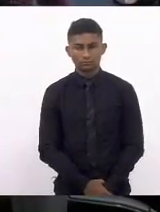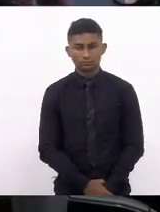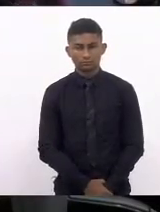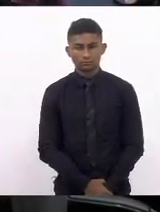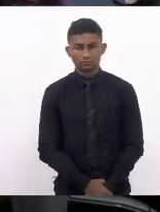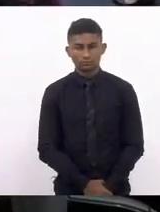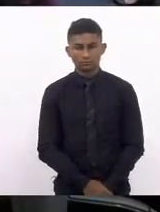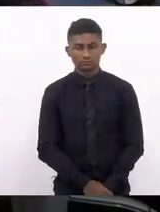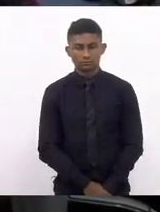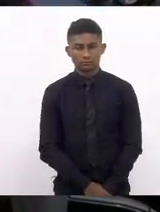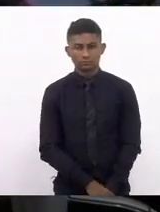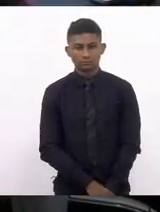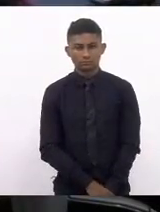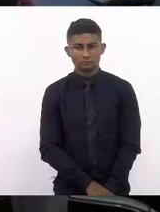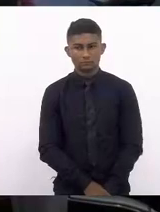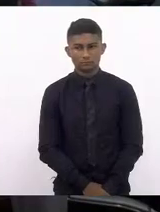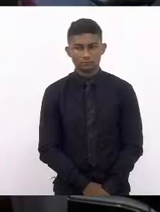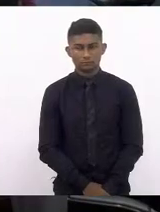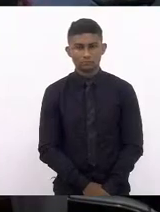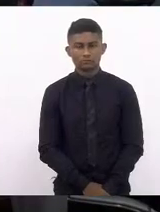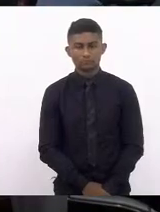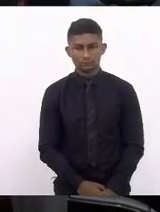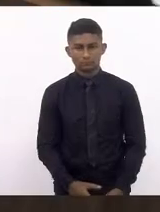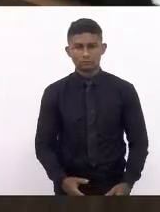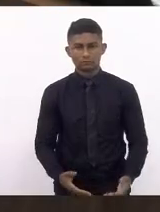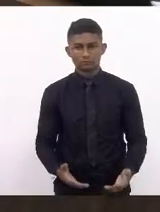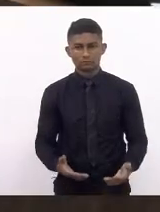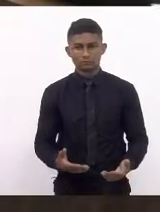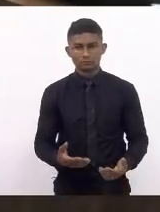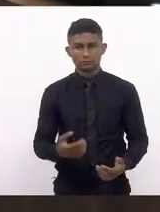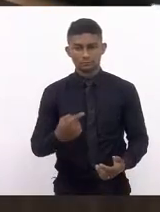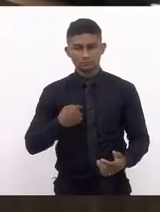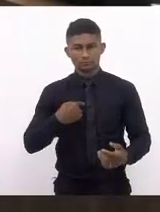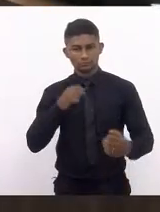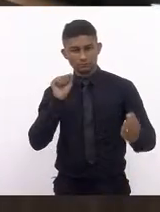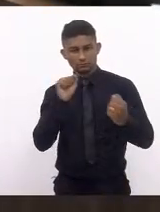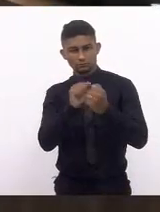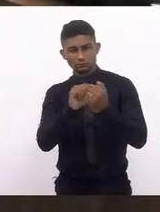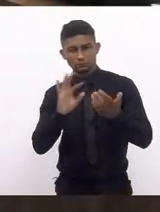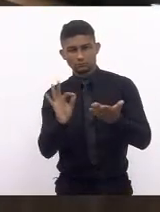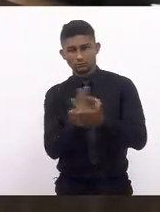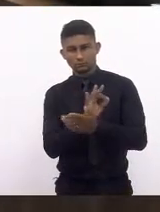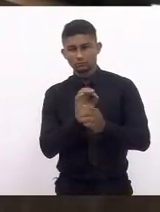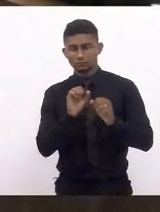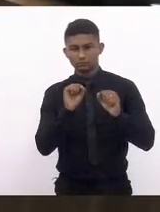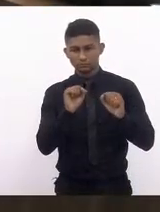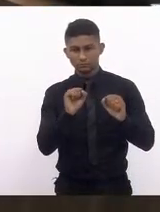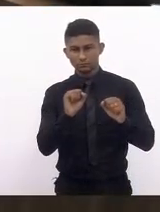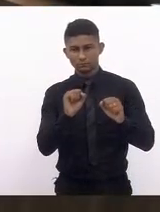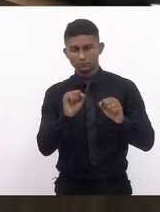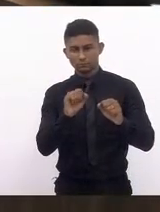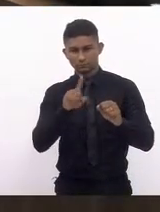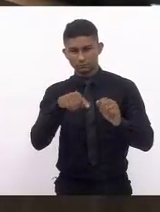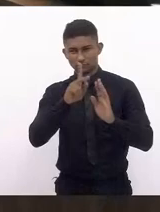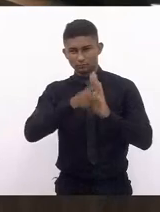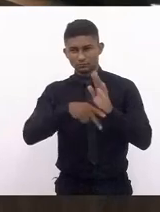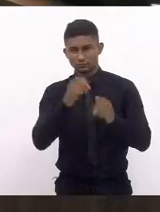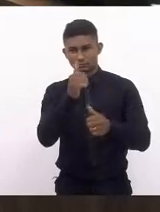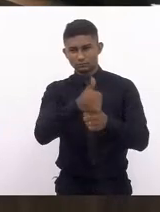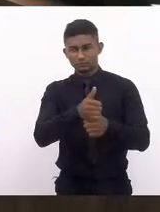o seu presente eu me tornei coautor não sei se eu posso dar um parecer ao substitutivo